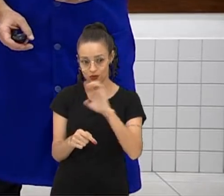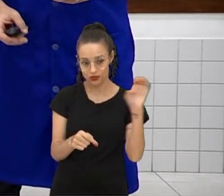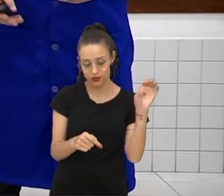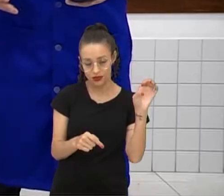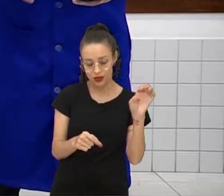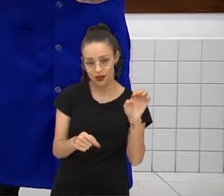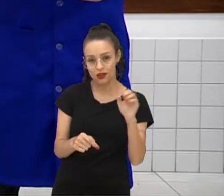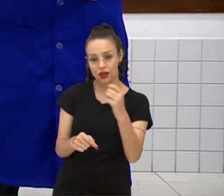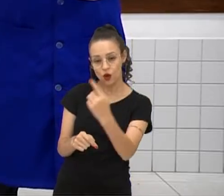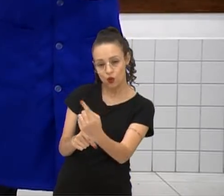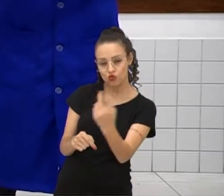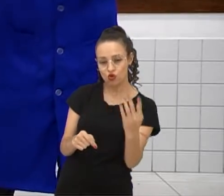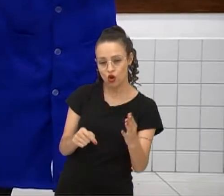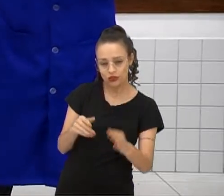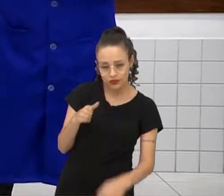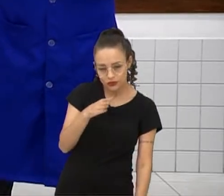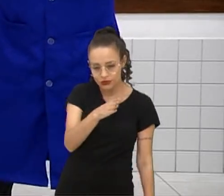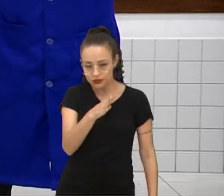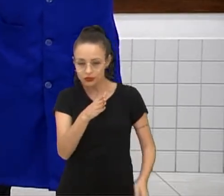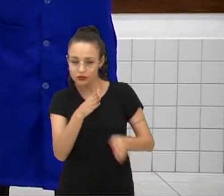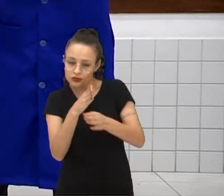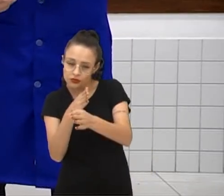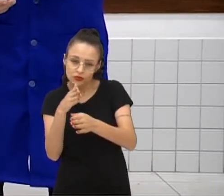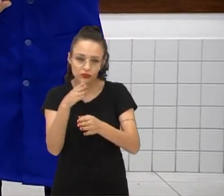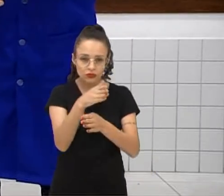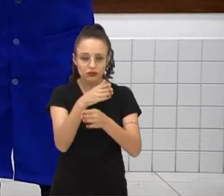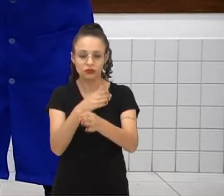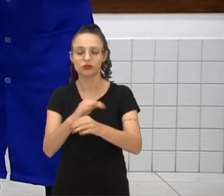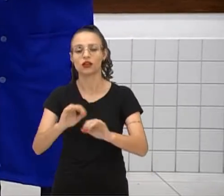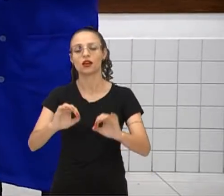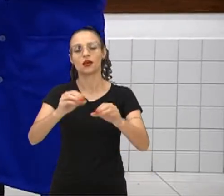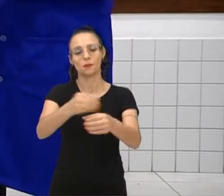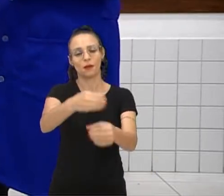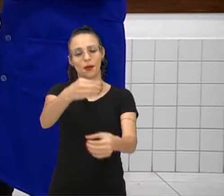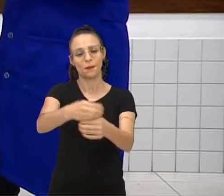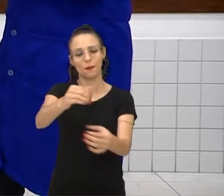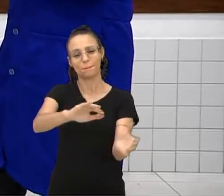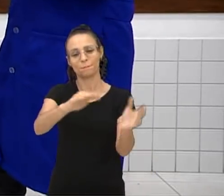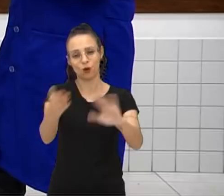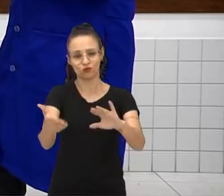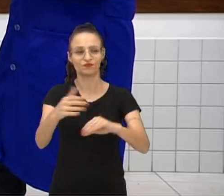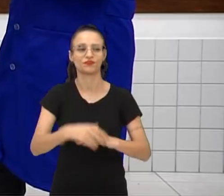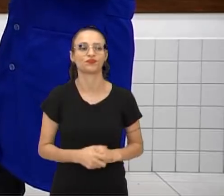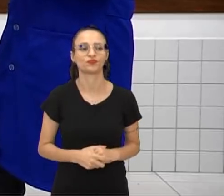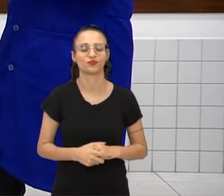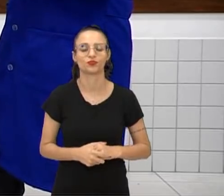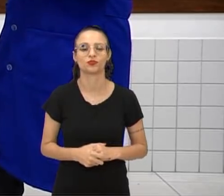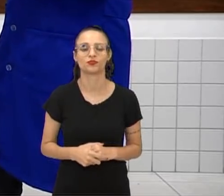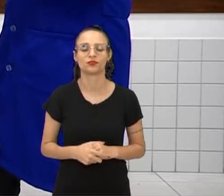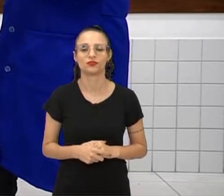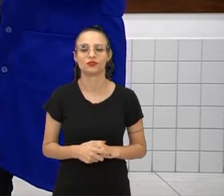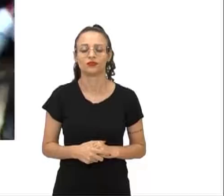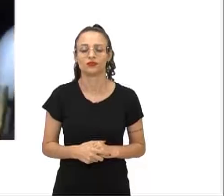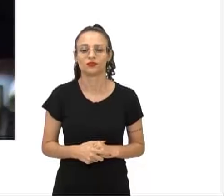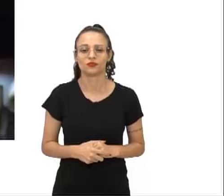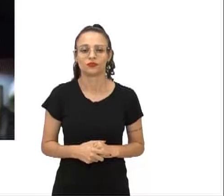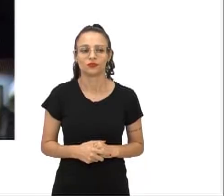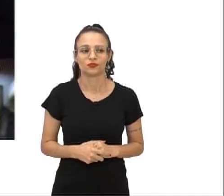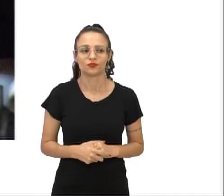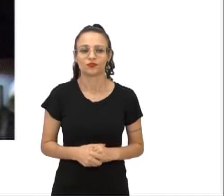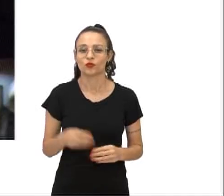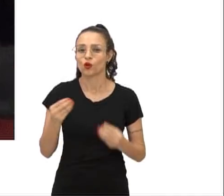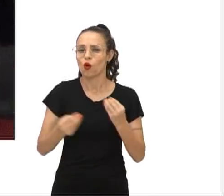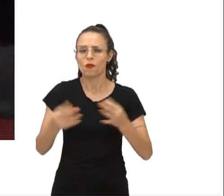canhoto, certo? Para que a bola bata ali e faça a derrubada dos pinos, ok? O jogo